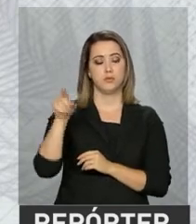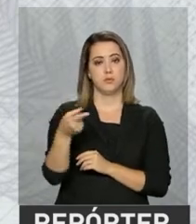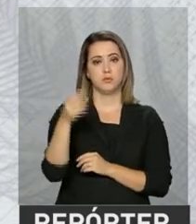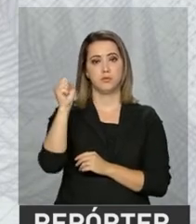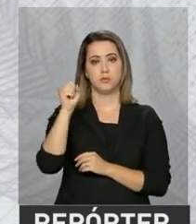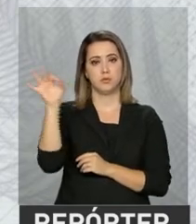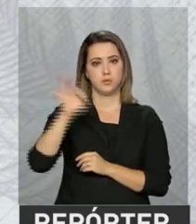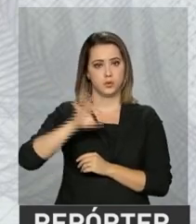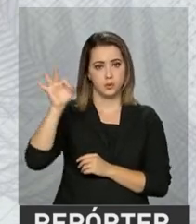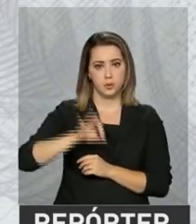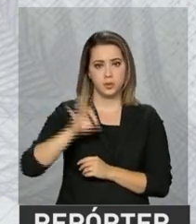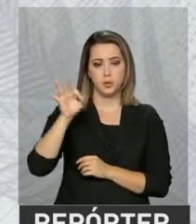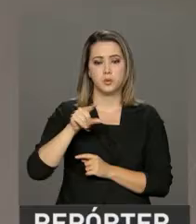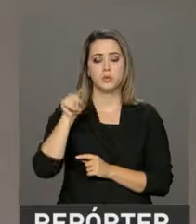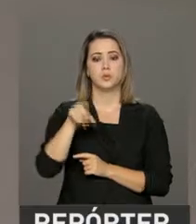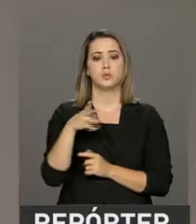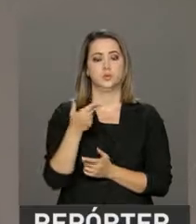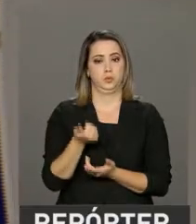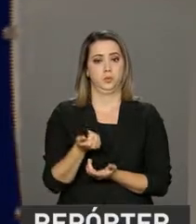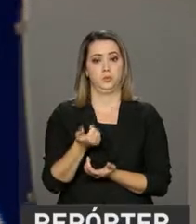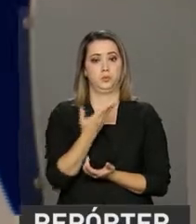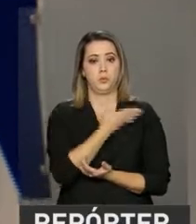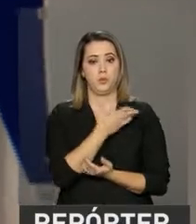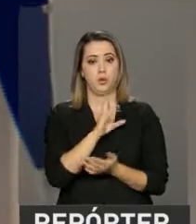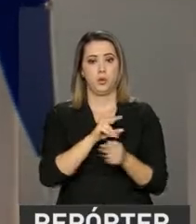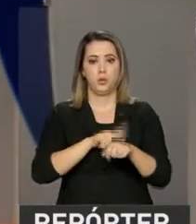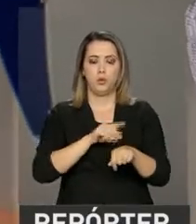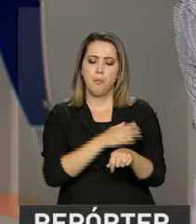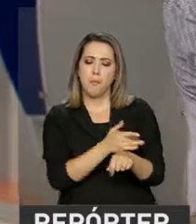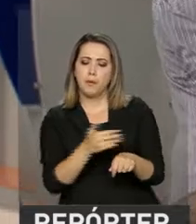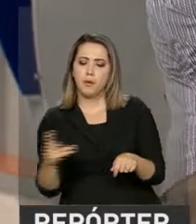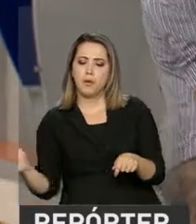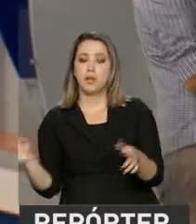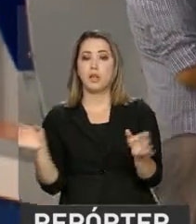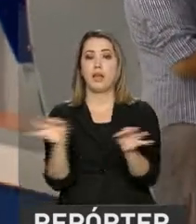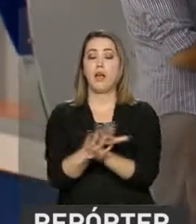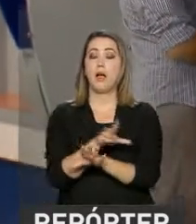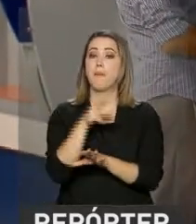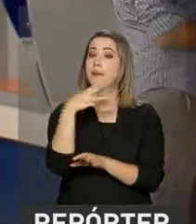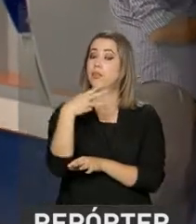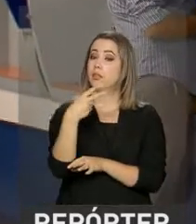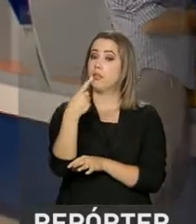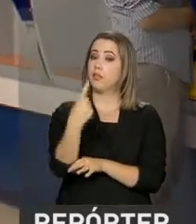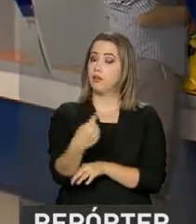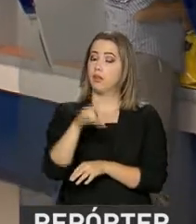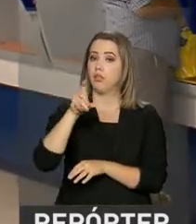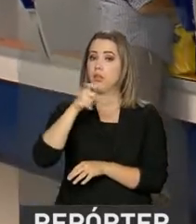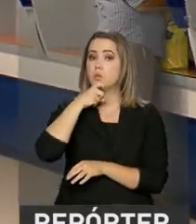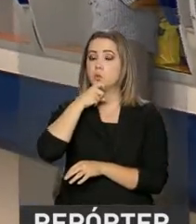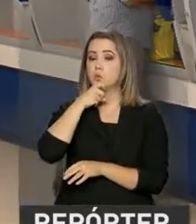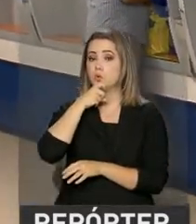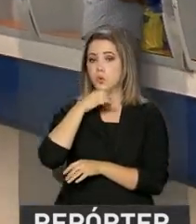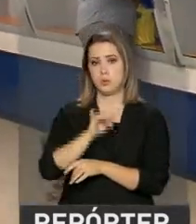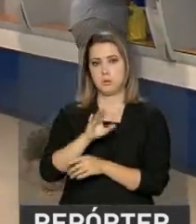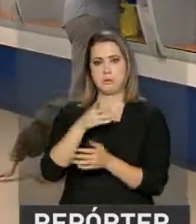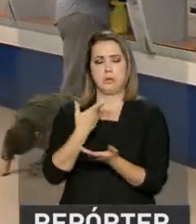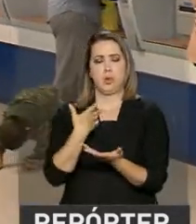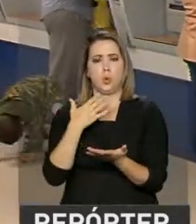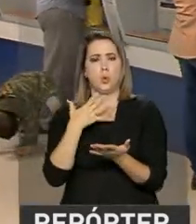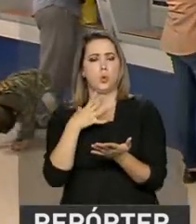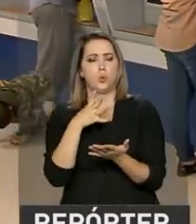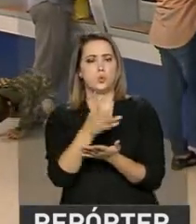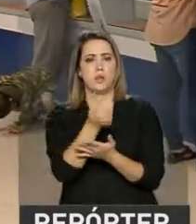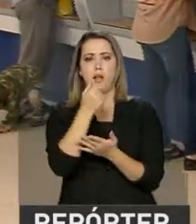do total previsto pelo governo o prazo para todos os trabalhadores acaba no dia 31 de julho quem não sacar não perde